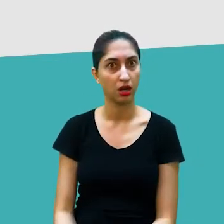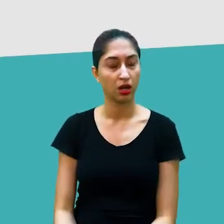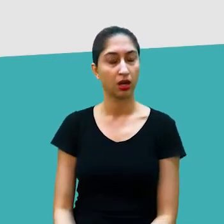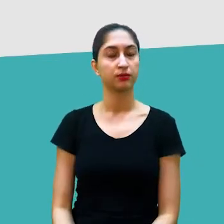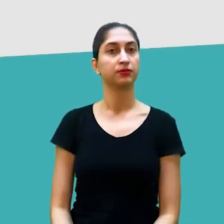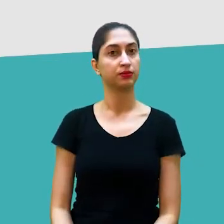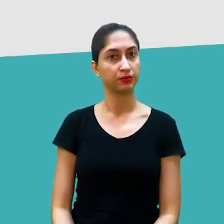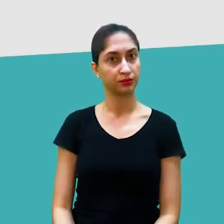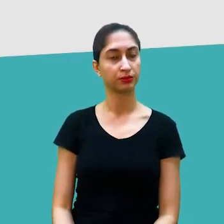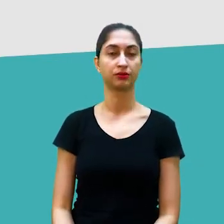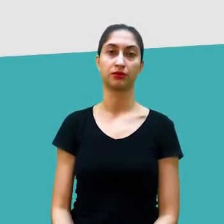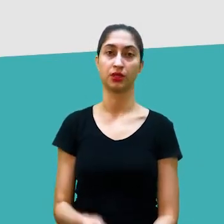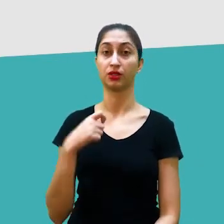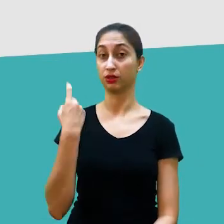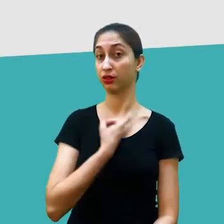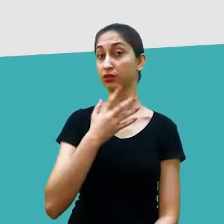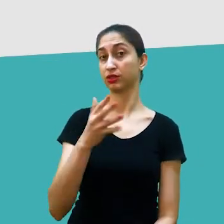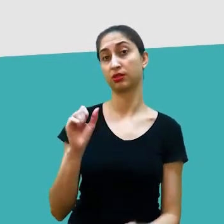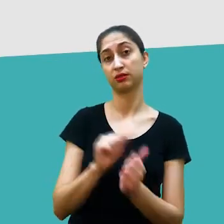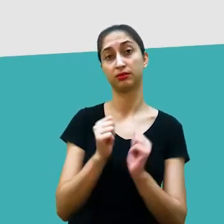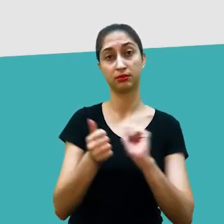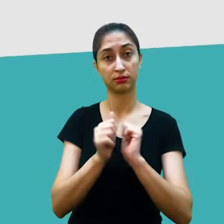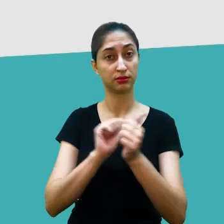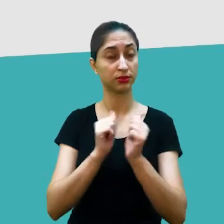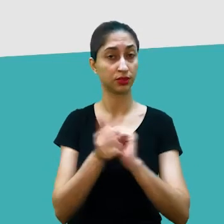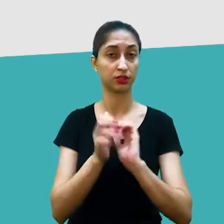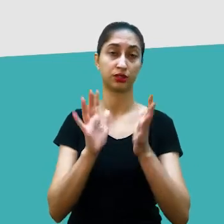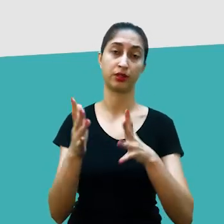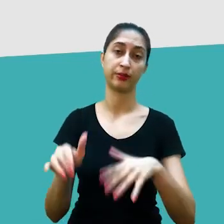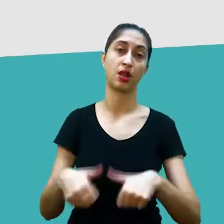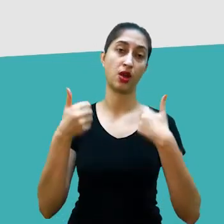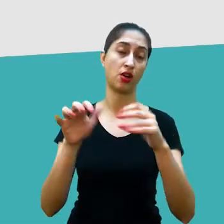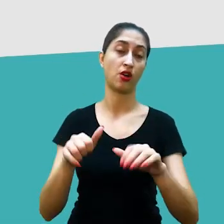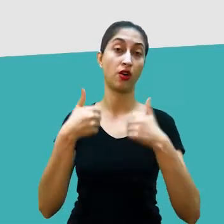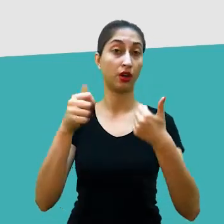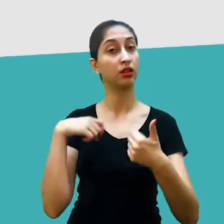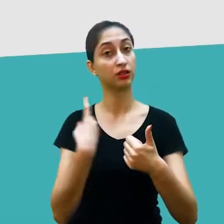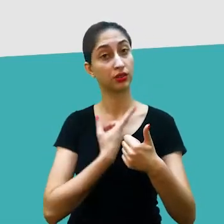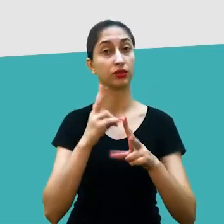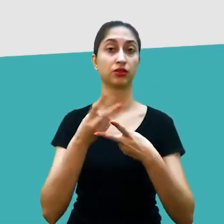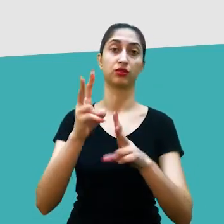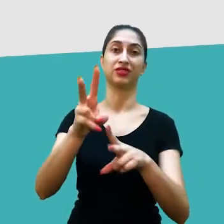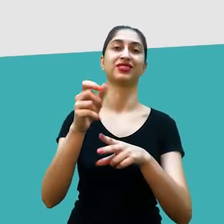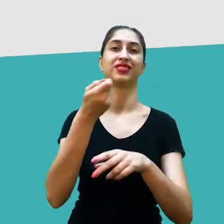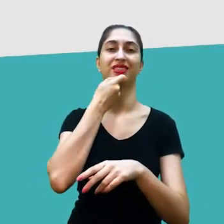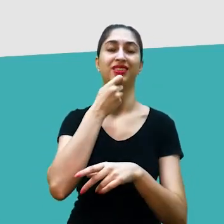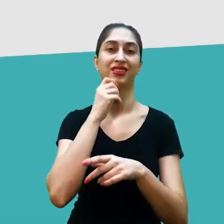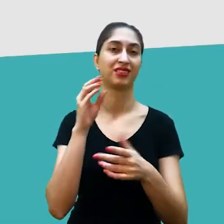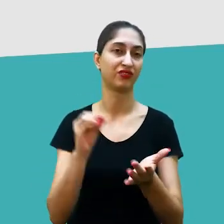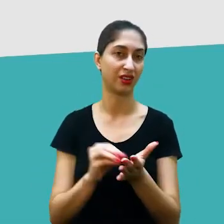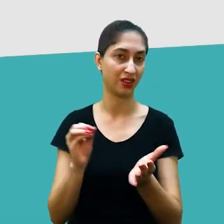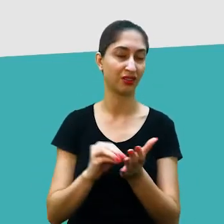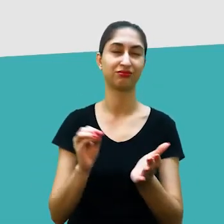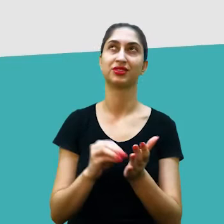E o quanto nós já nos adaptamos, quanto nós já melhoramos e quanto a gente ainda continua mal, né? Quanto que a